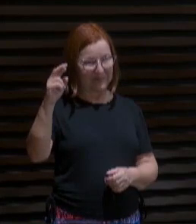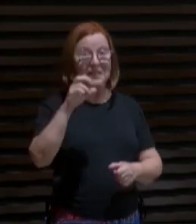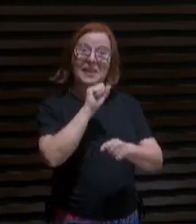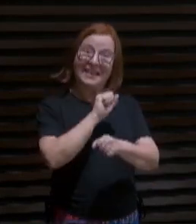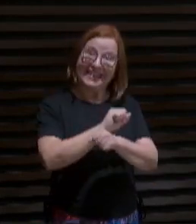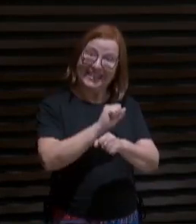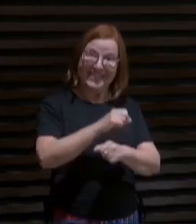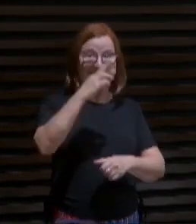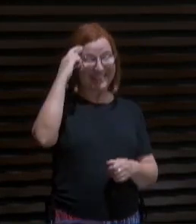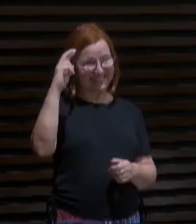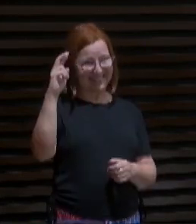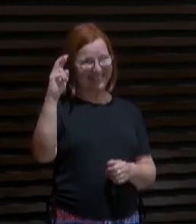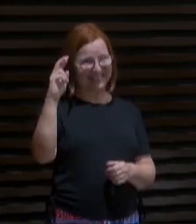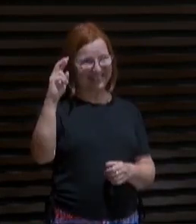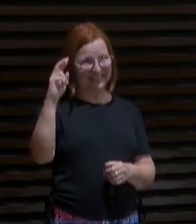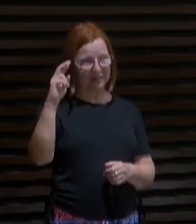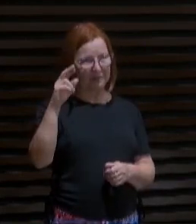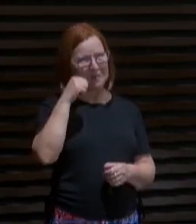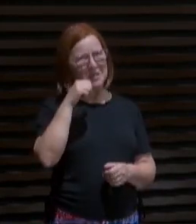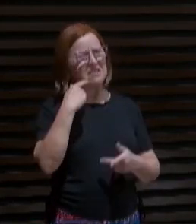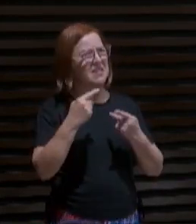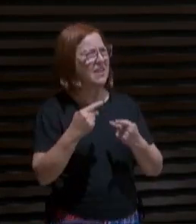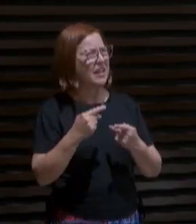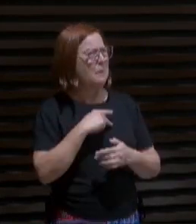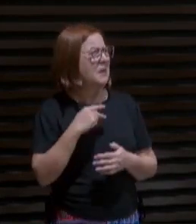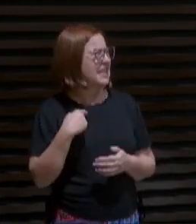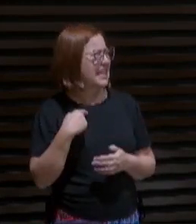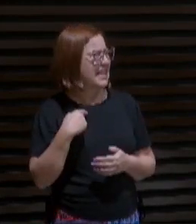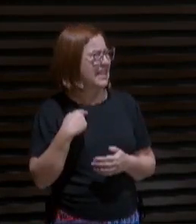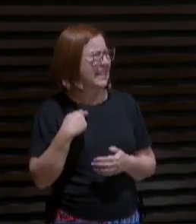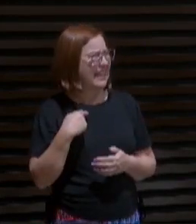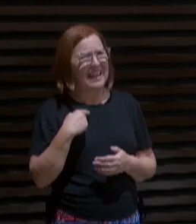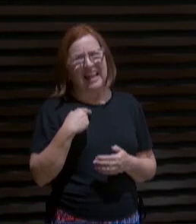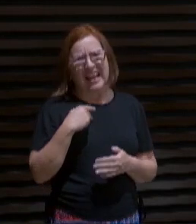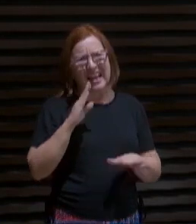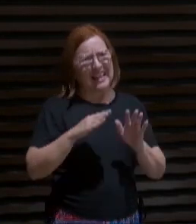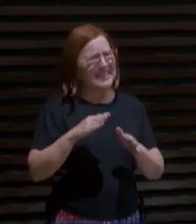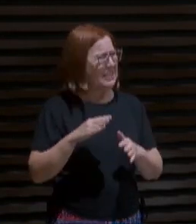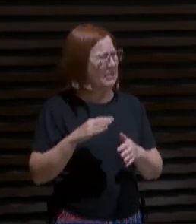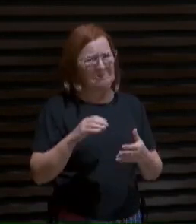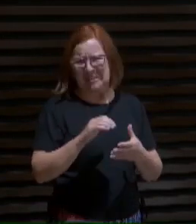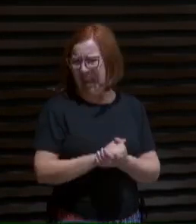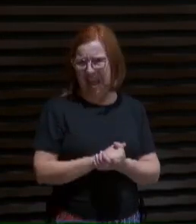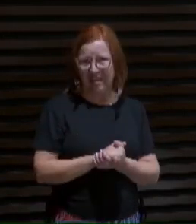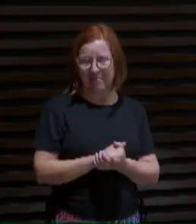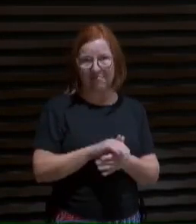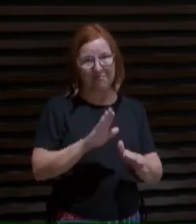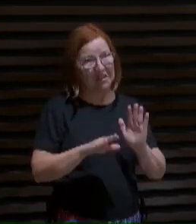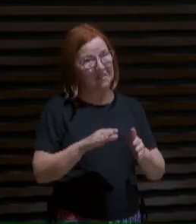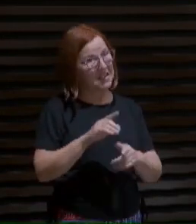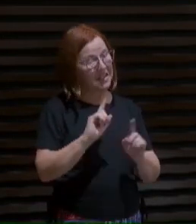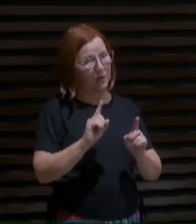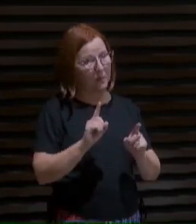Espere pelo Senhor. A menina disse assim: pastor, será que eu não vou casar? Eu digo: pode ser que não, mas seja feliz se